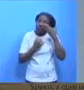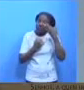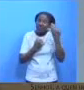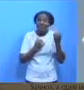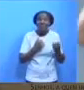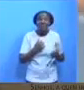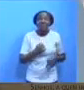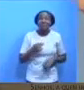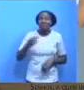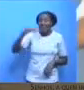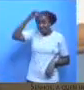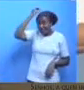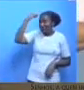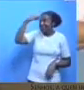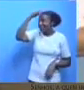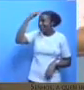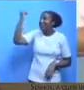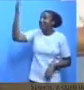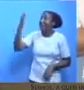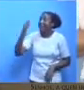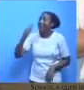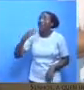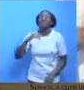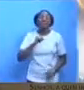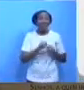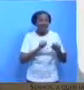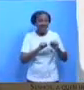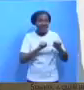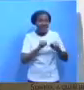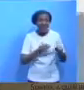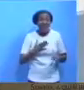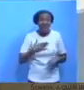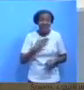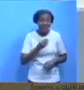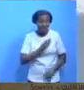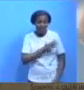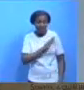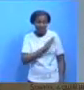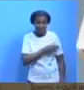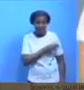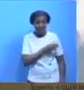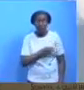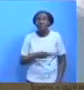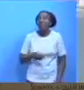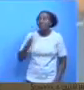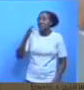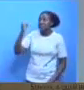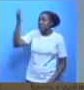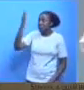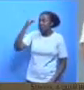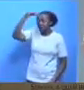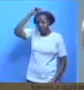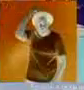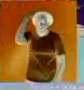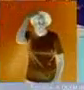teu espírito santo espírito santo vem e fecunda o meu coração tira do meu coração a raiz de toda hipocrisia a raiz de